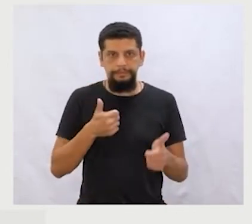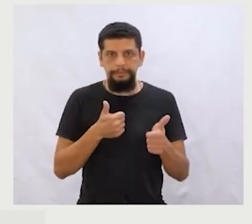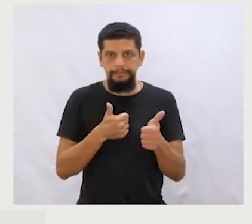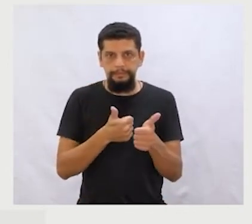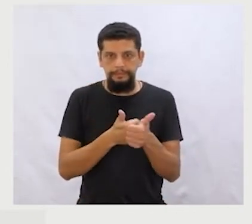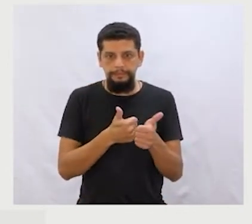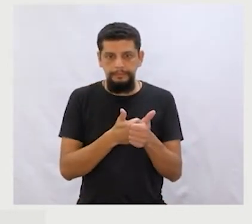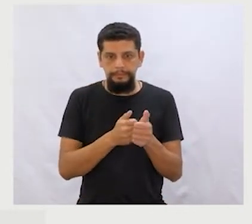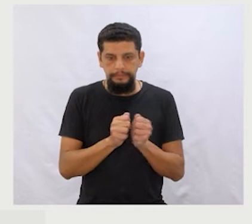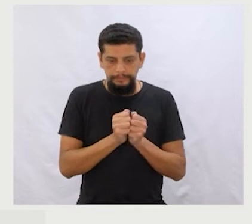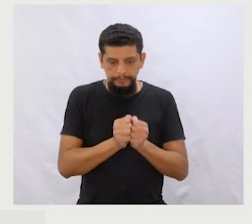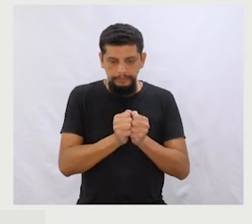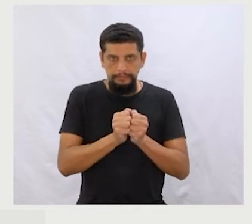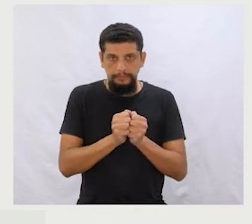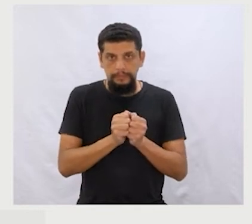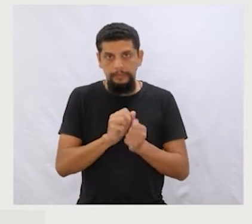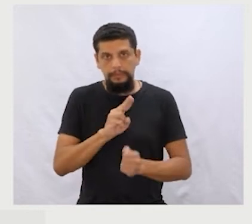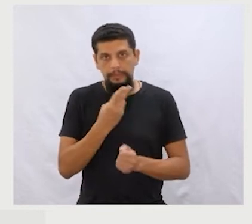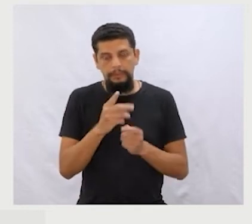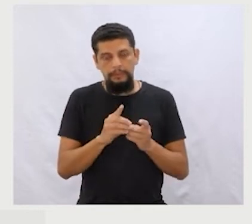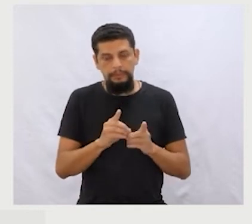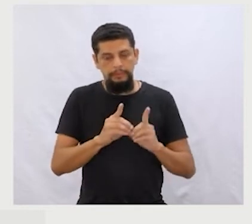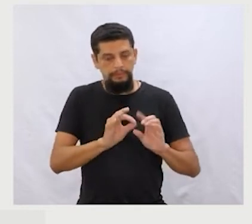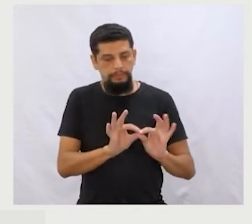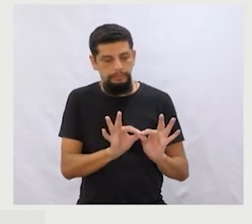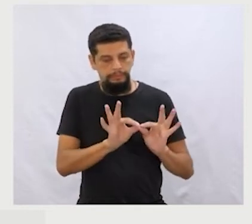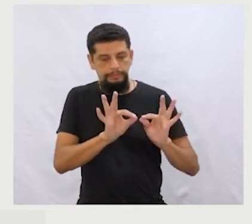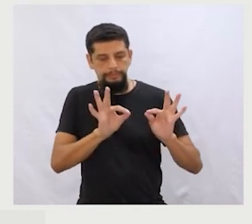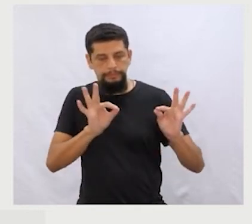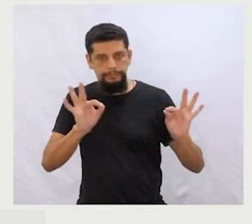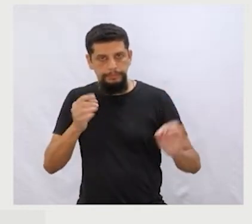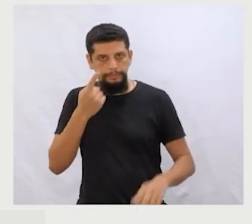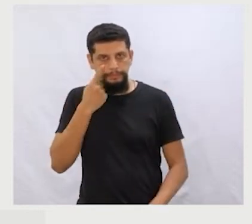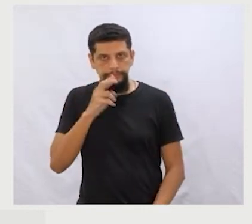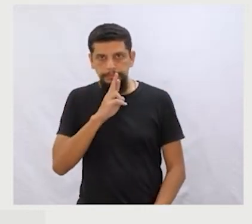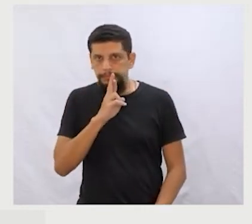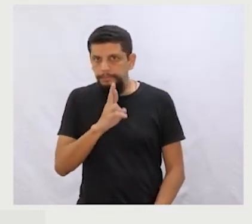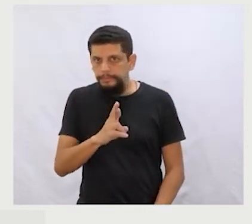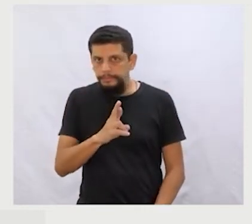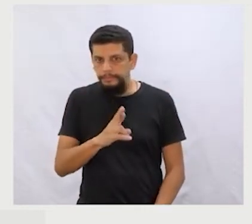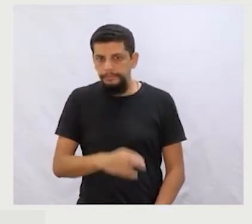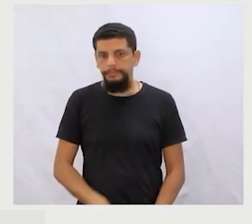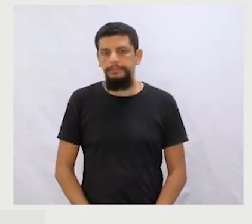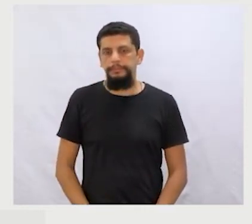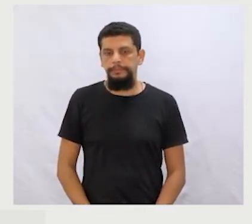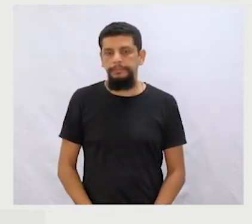eles estão juntos ou estão separados? Vamos ver a resposta?